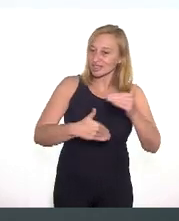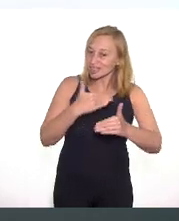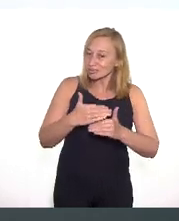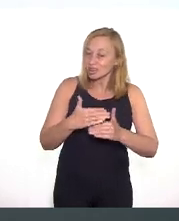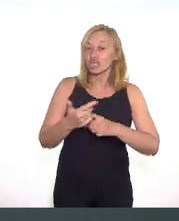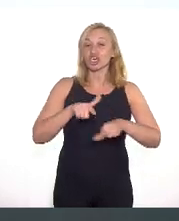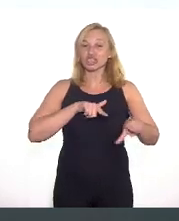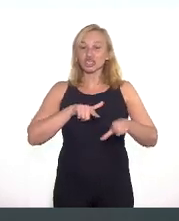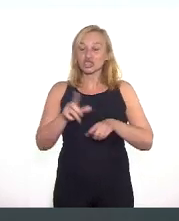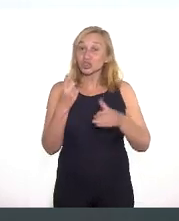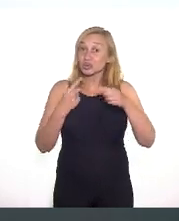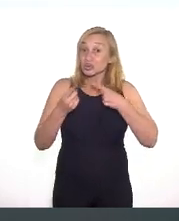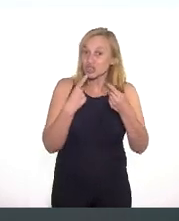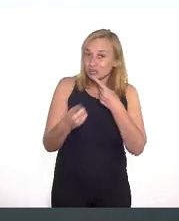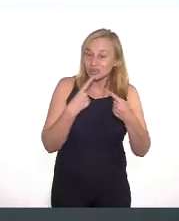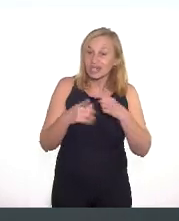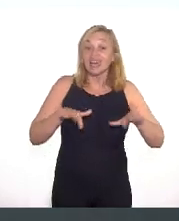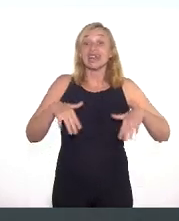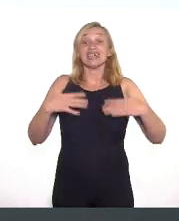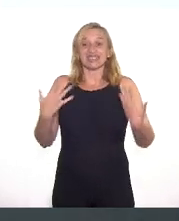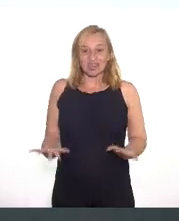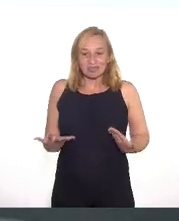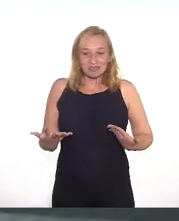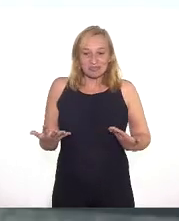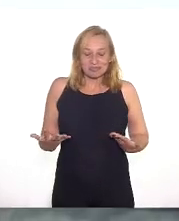discutimos. Então,